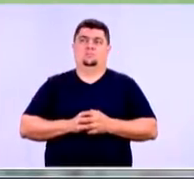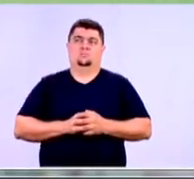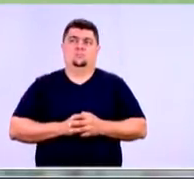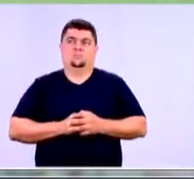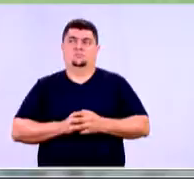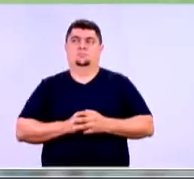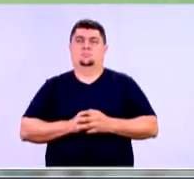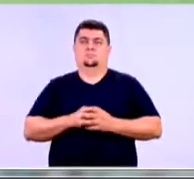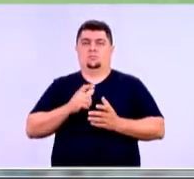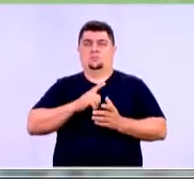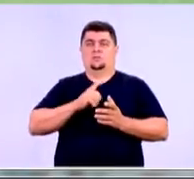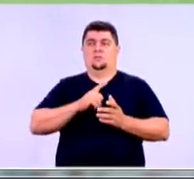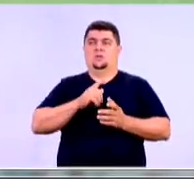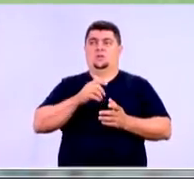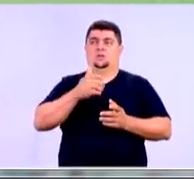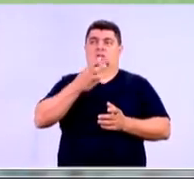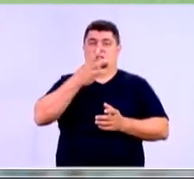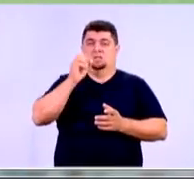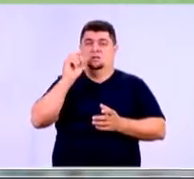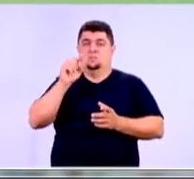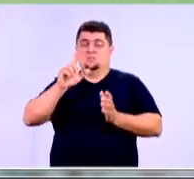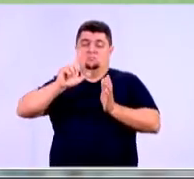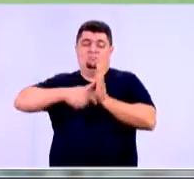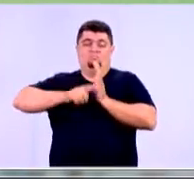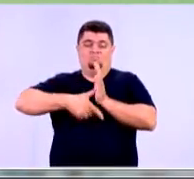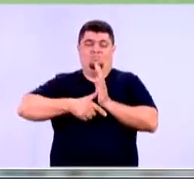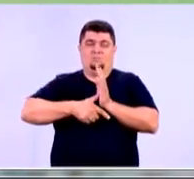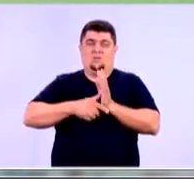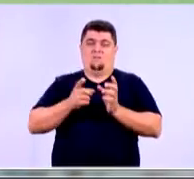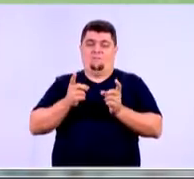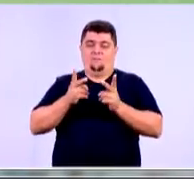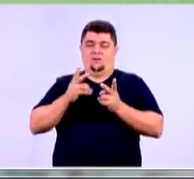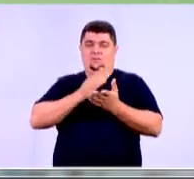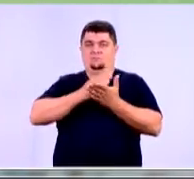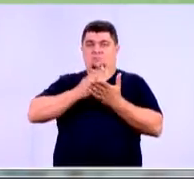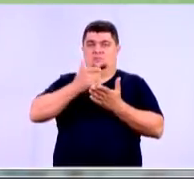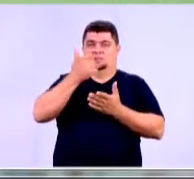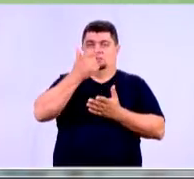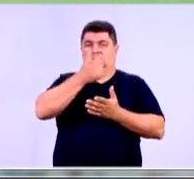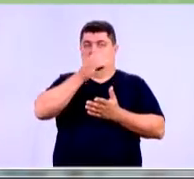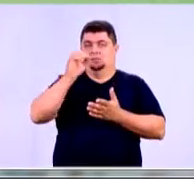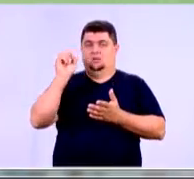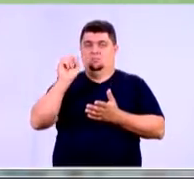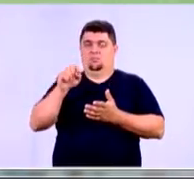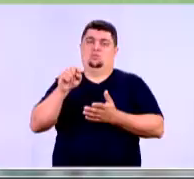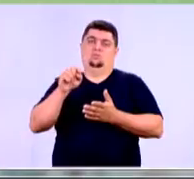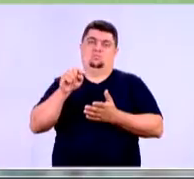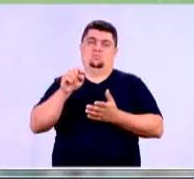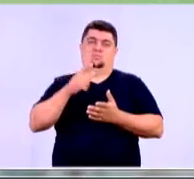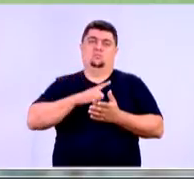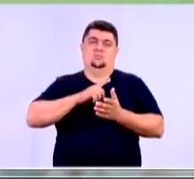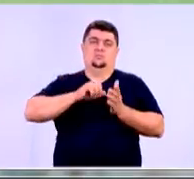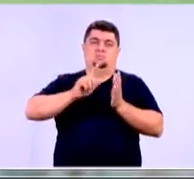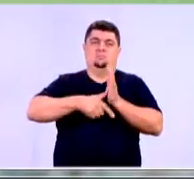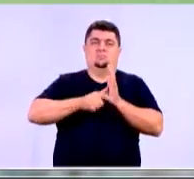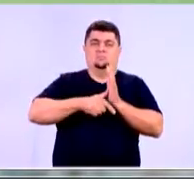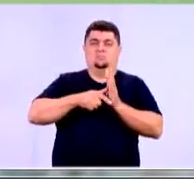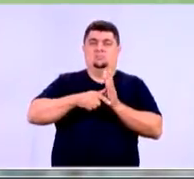R$ 30.000 dos créditos estão em atraso, enquanto as vendas a prazo são de R$ 100.000. E essa é a taxa de inadimplência observada.